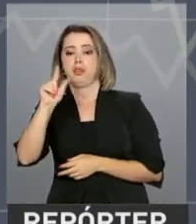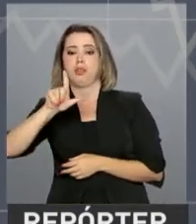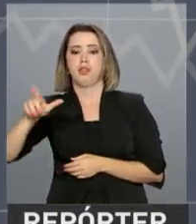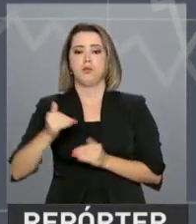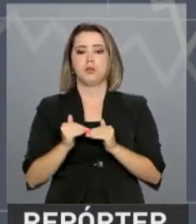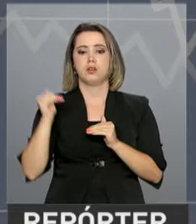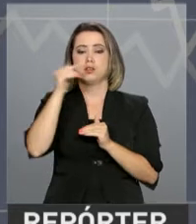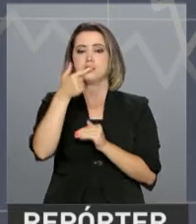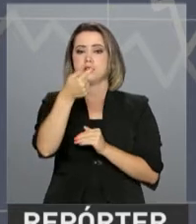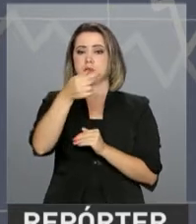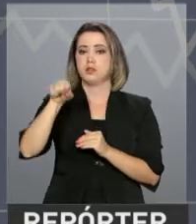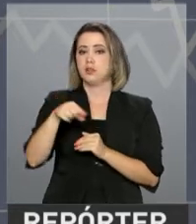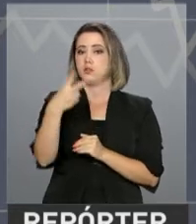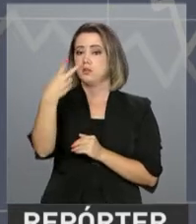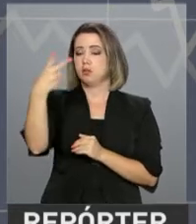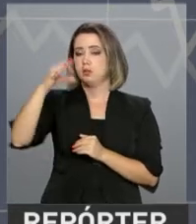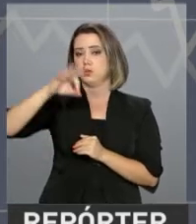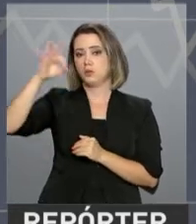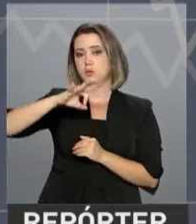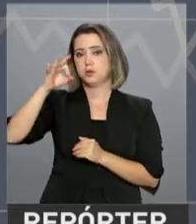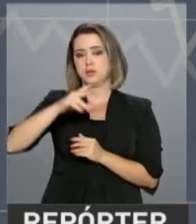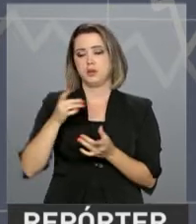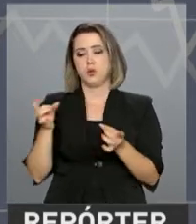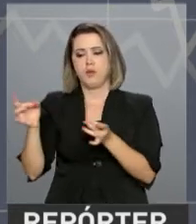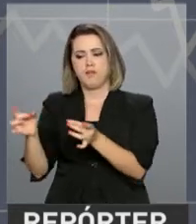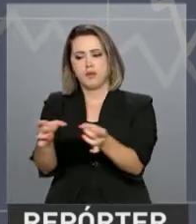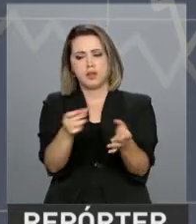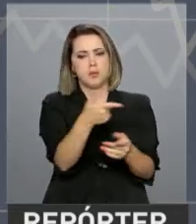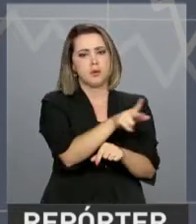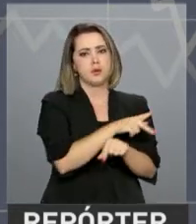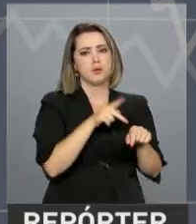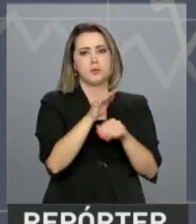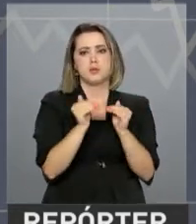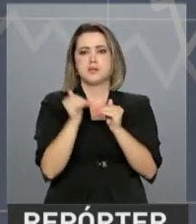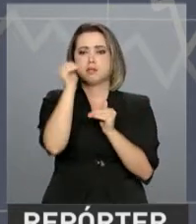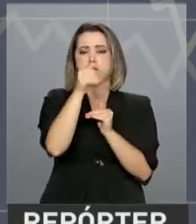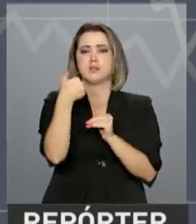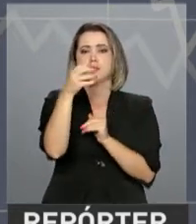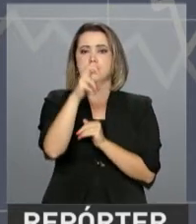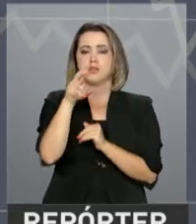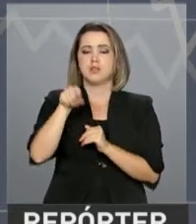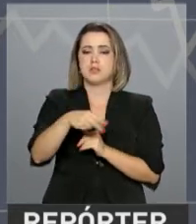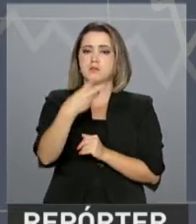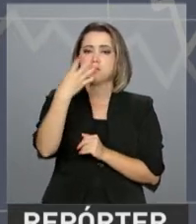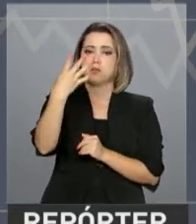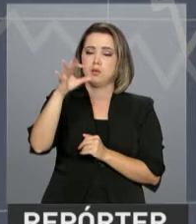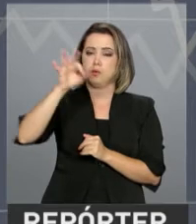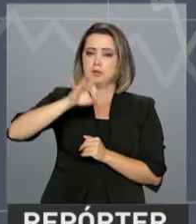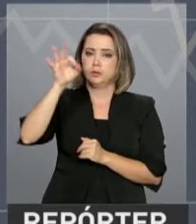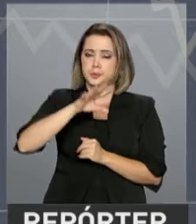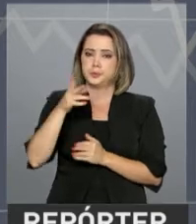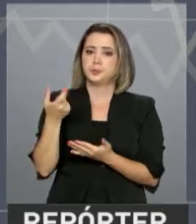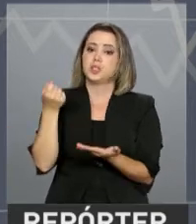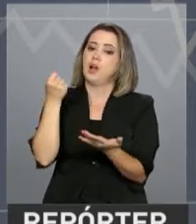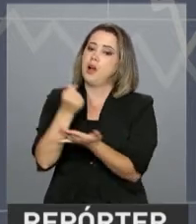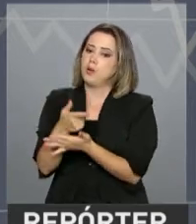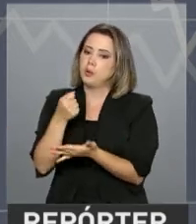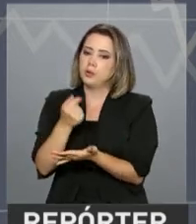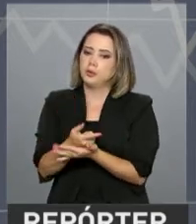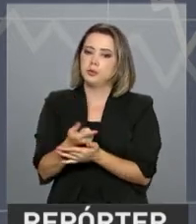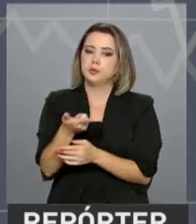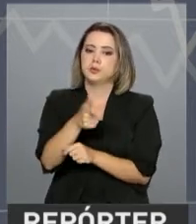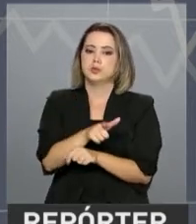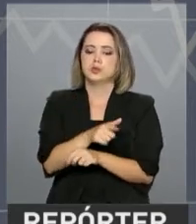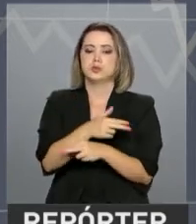fevereiro enquanto as exportações avançaram 15,4 por cento na margem as importações de bens de